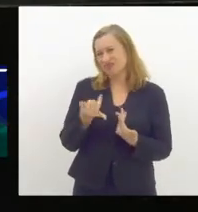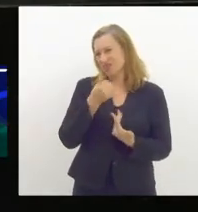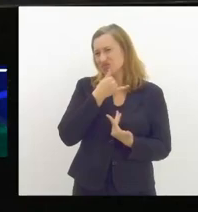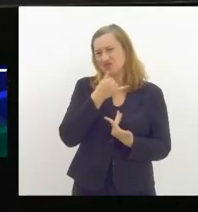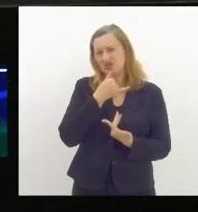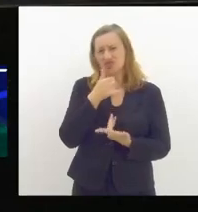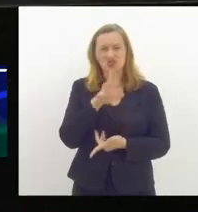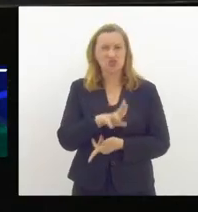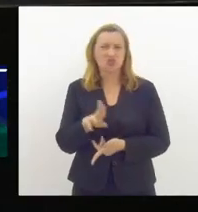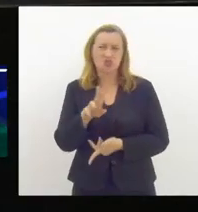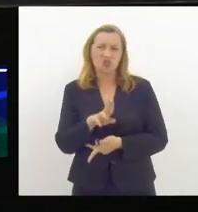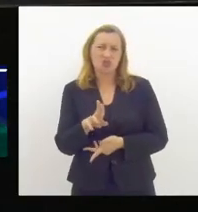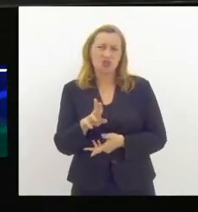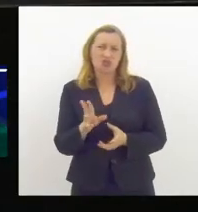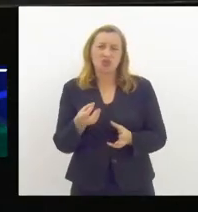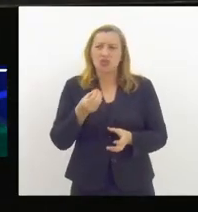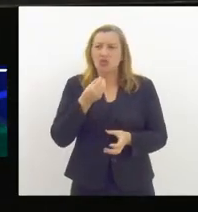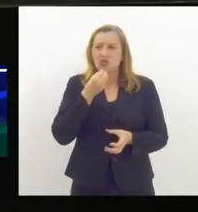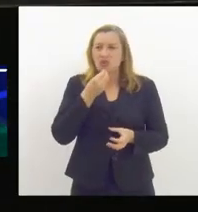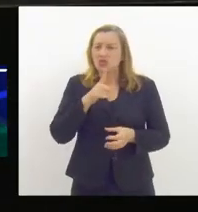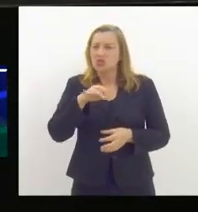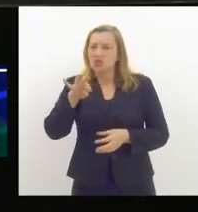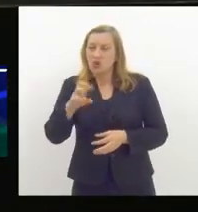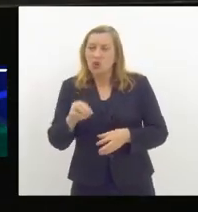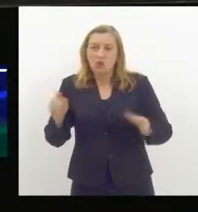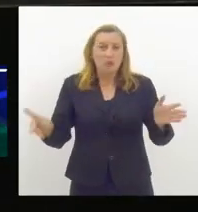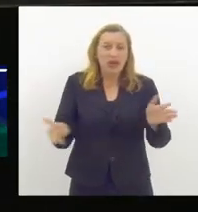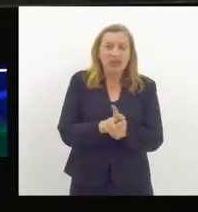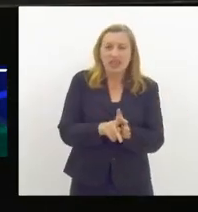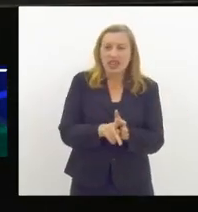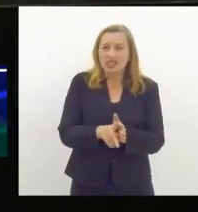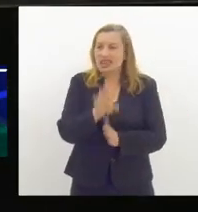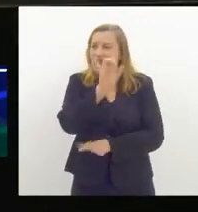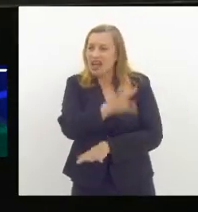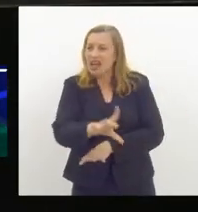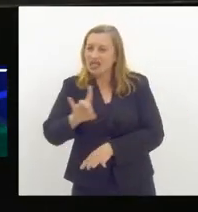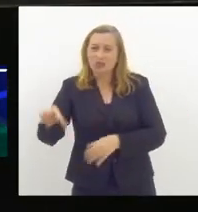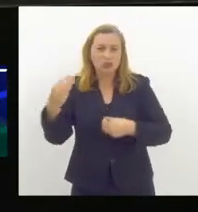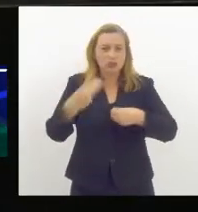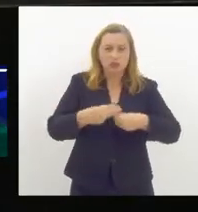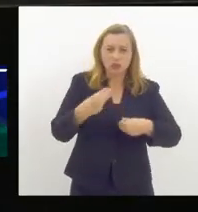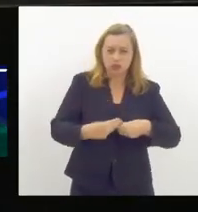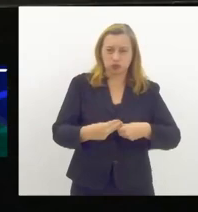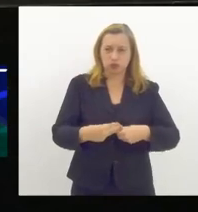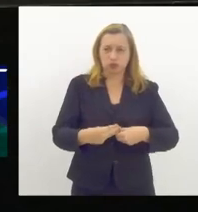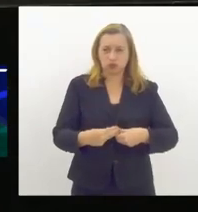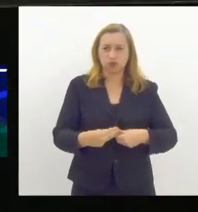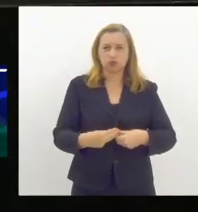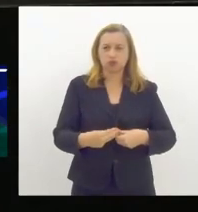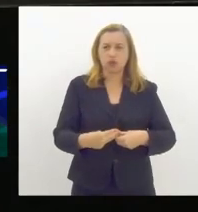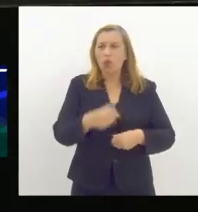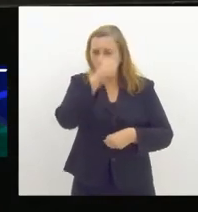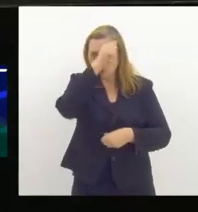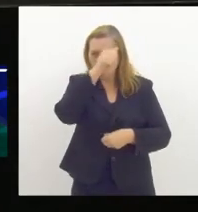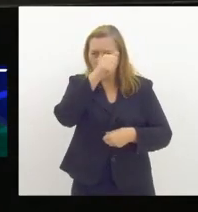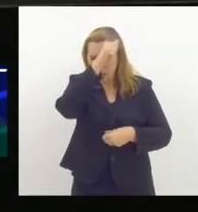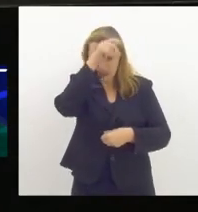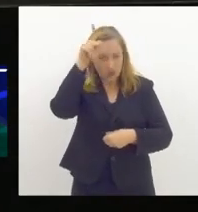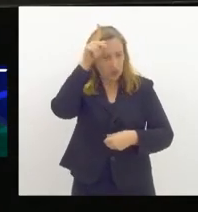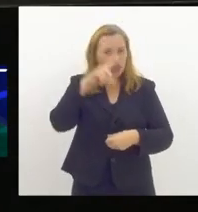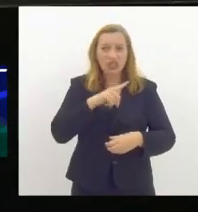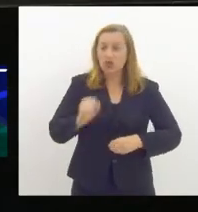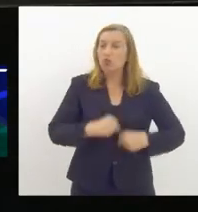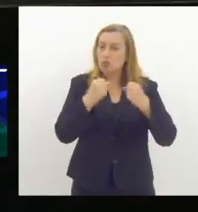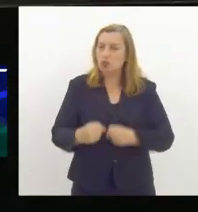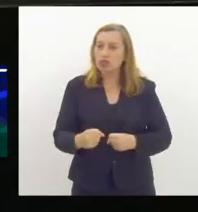uso e ocupação de solo é de competência de cada município o município que detém o poder